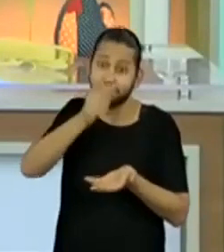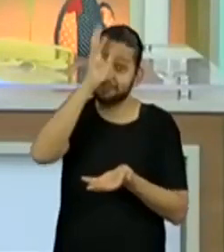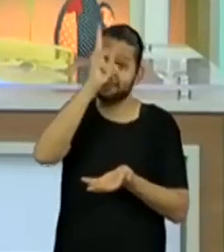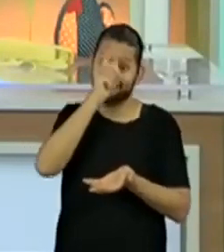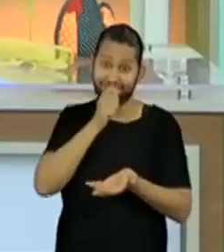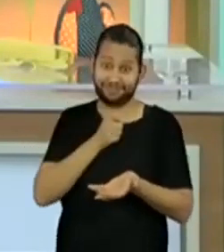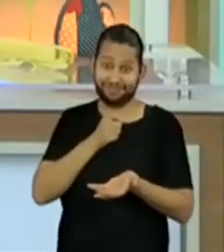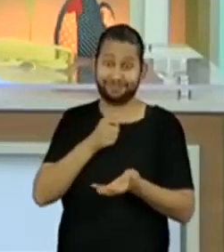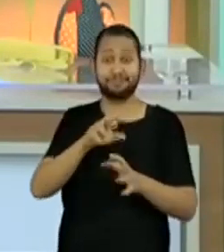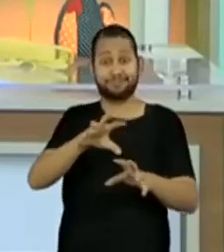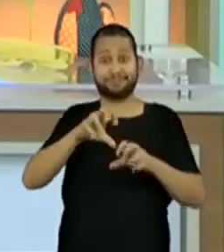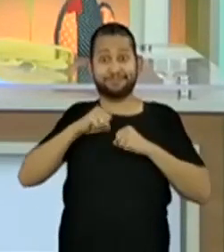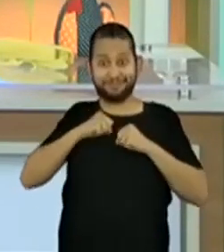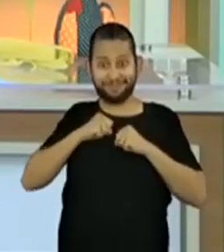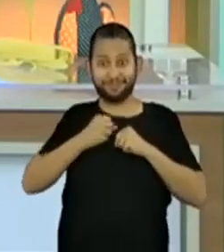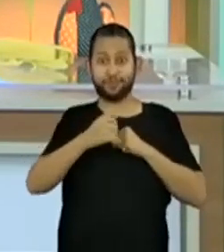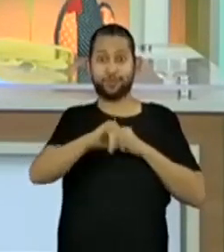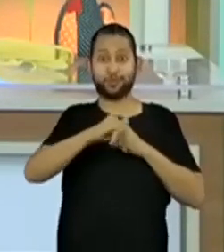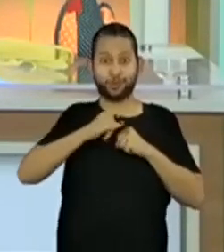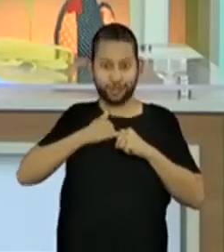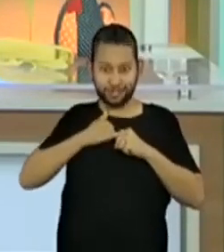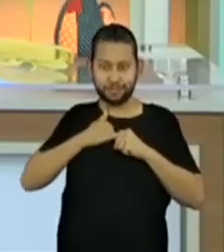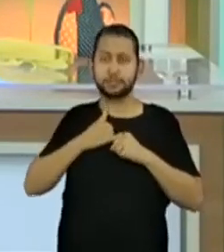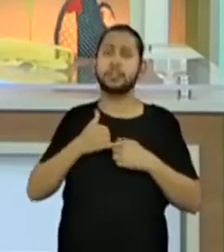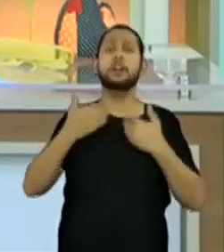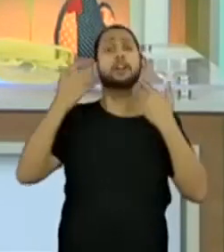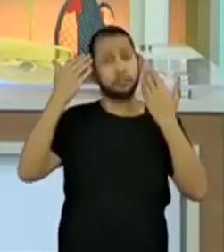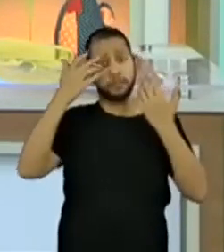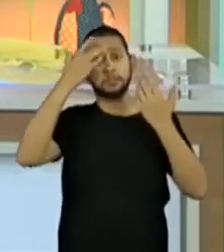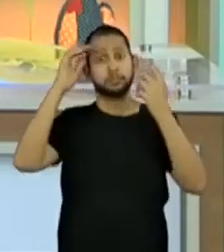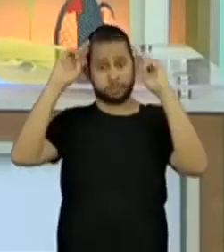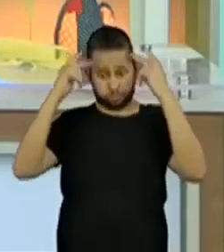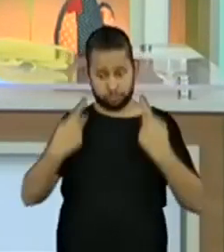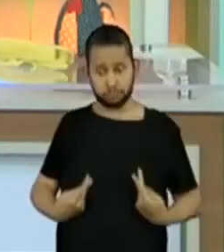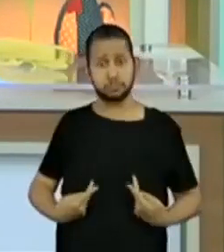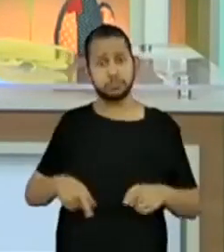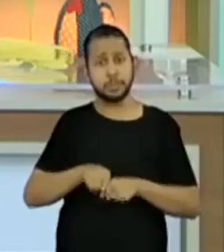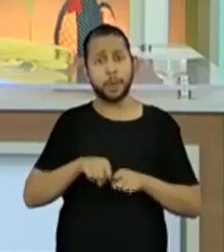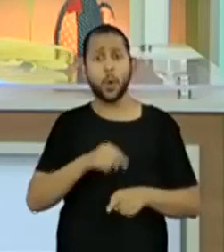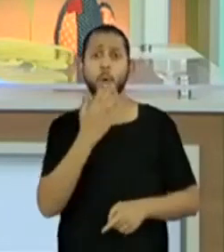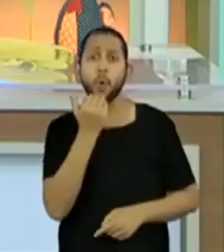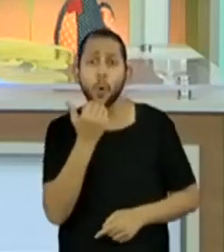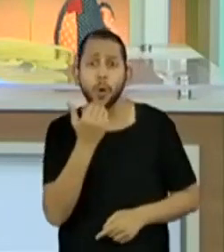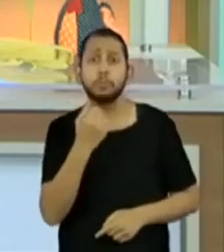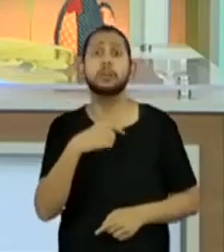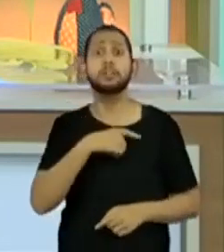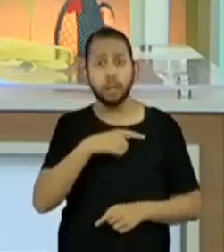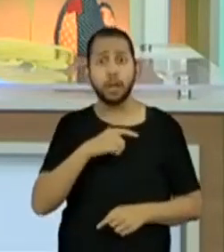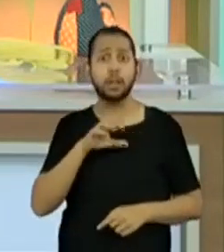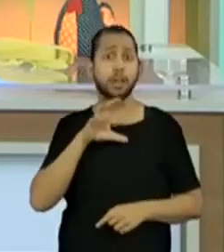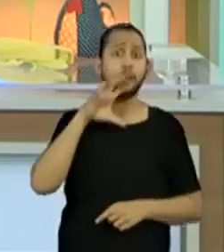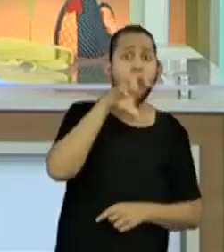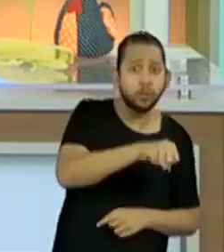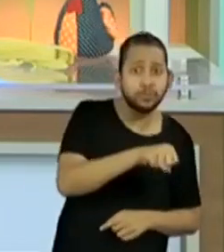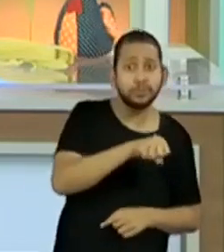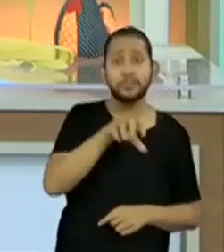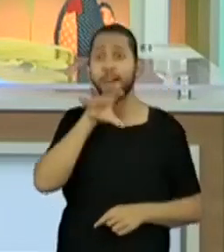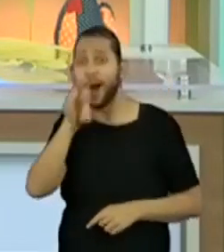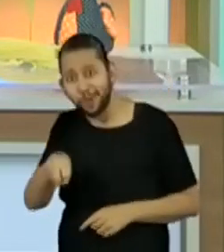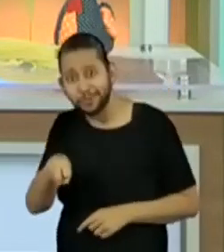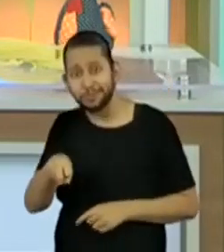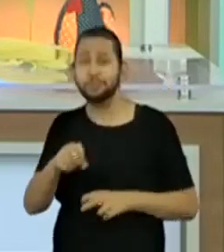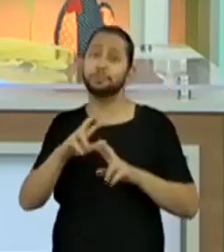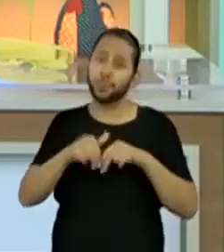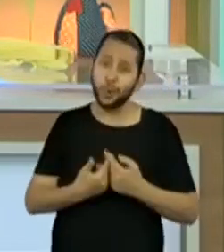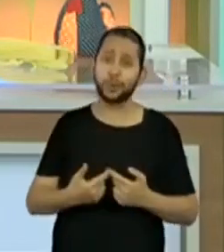demais seres vivos, fazem parte das cadeias alimentares, certo? Então, por isso que aquela última eu coloquei o